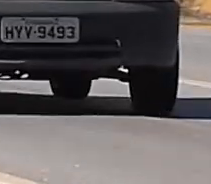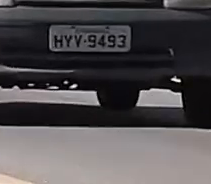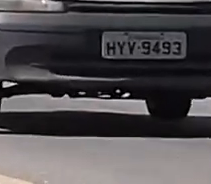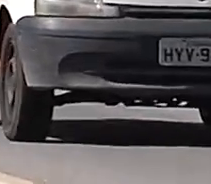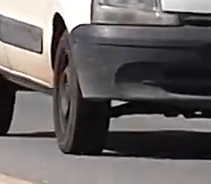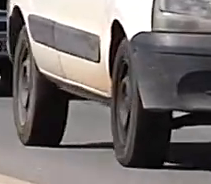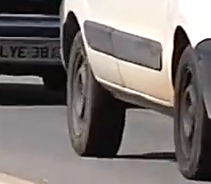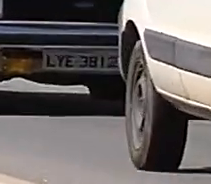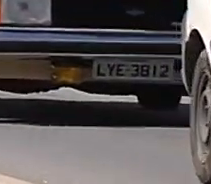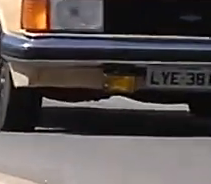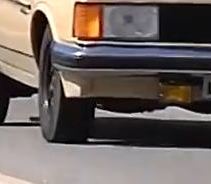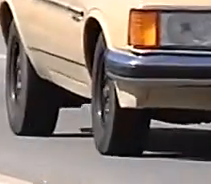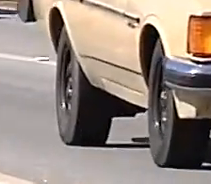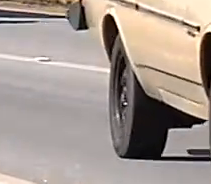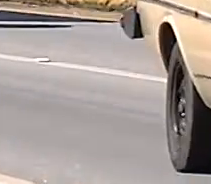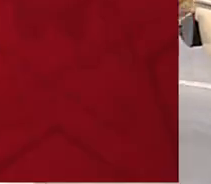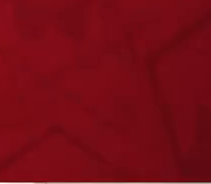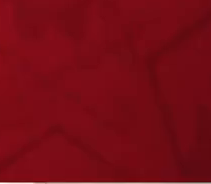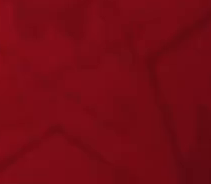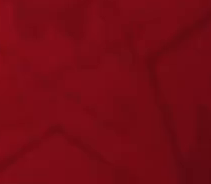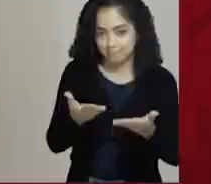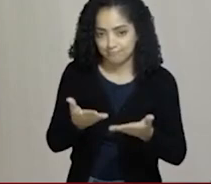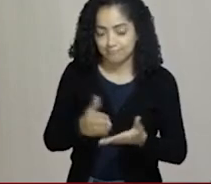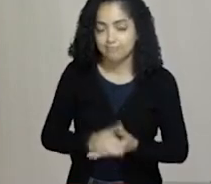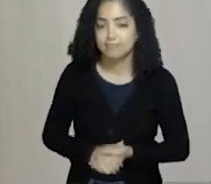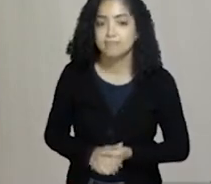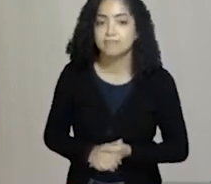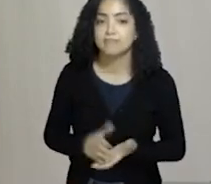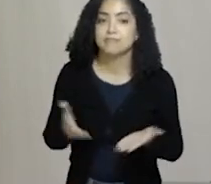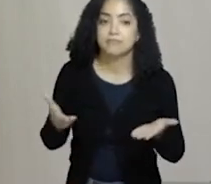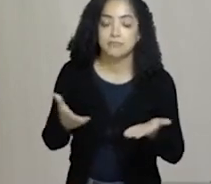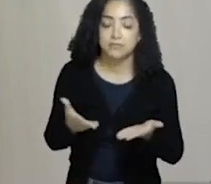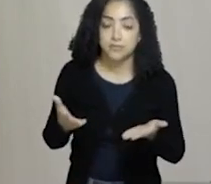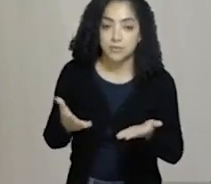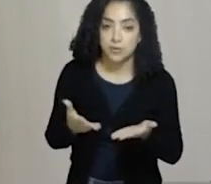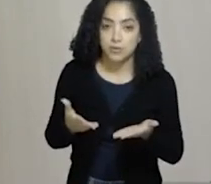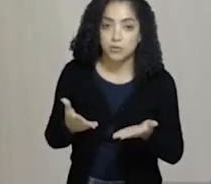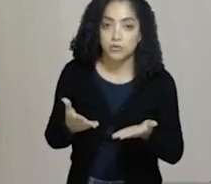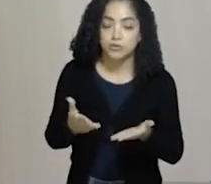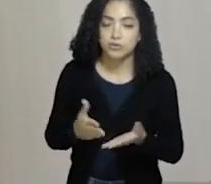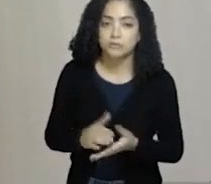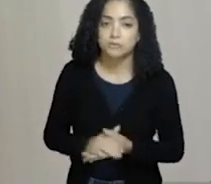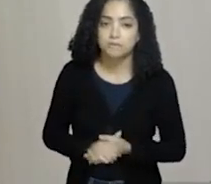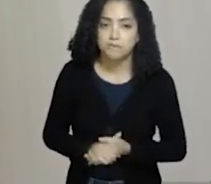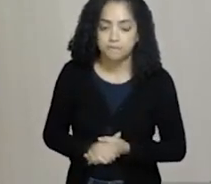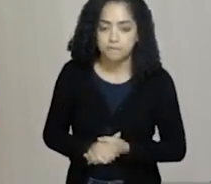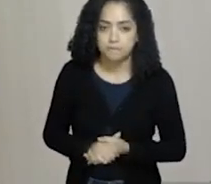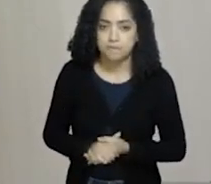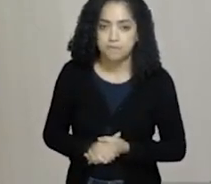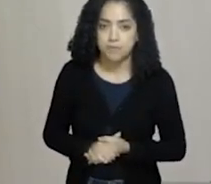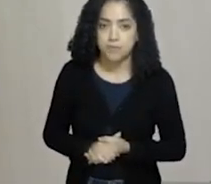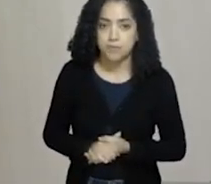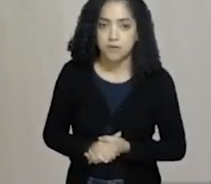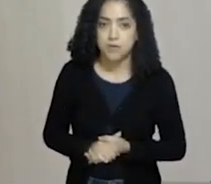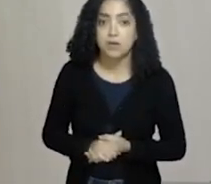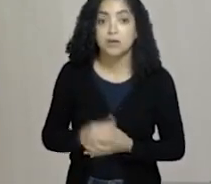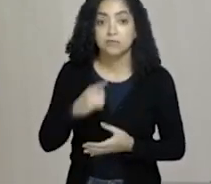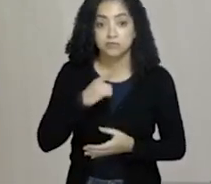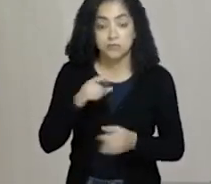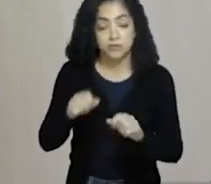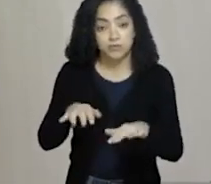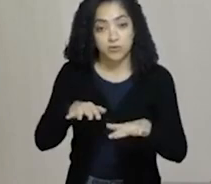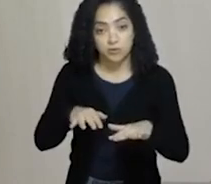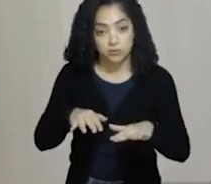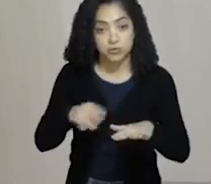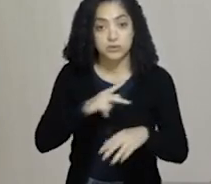como tema tráfegabilidade na br-101 no dia de hoje o presente tivemos uma audiência pública aqui na